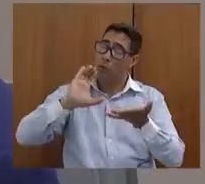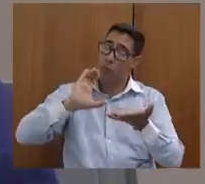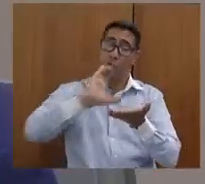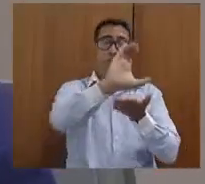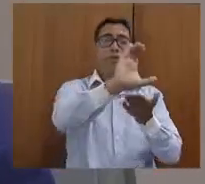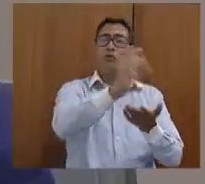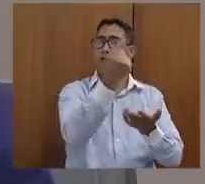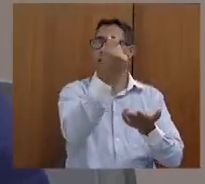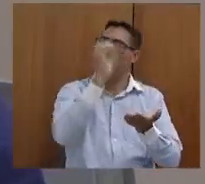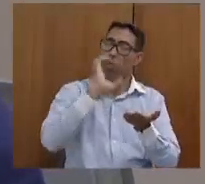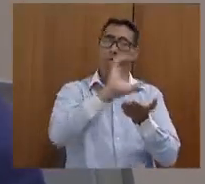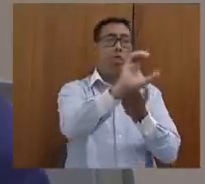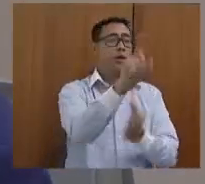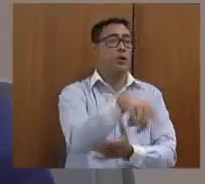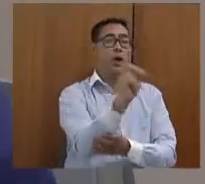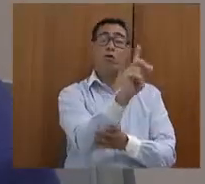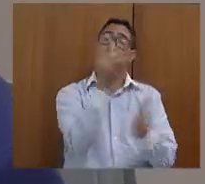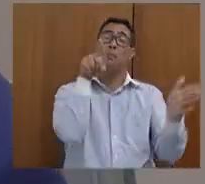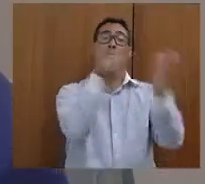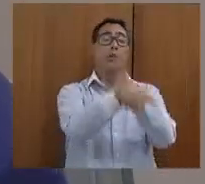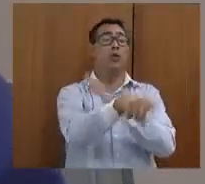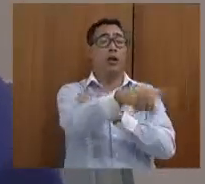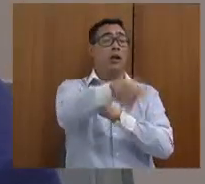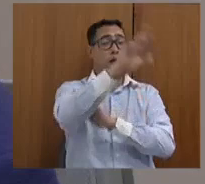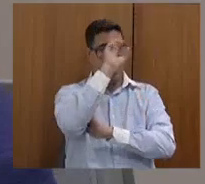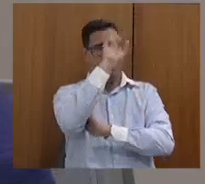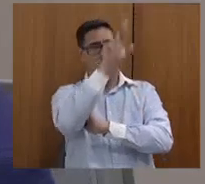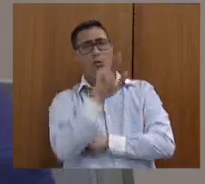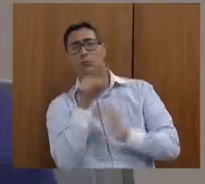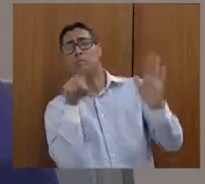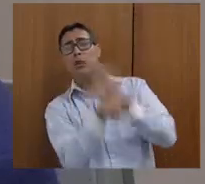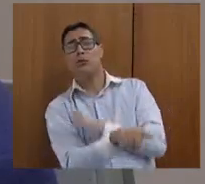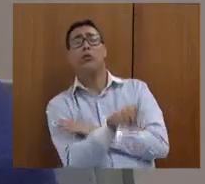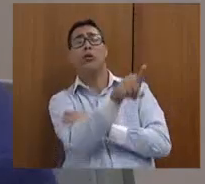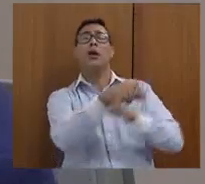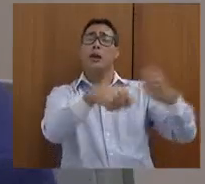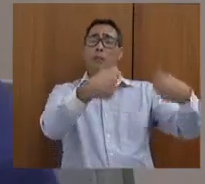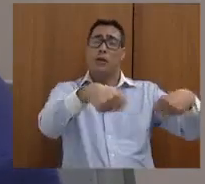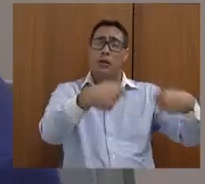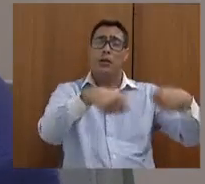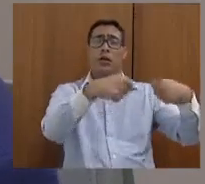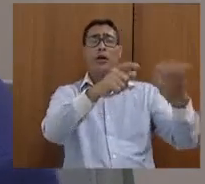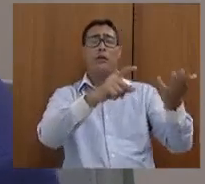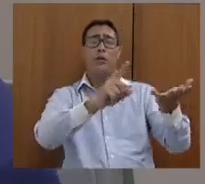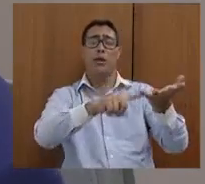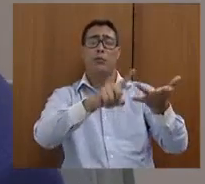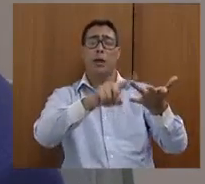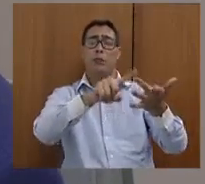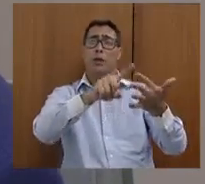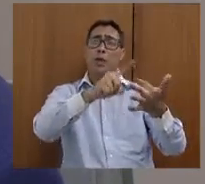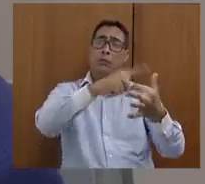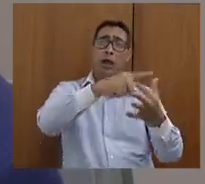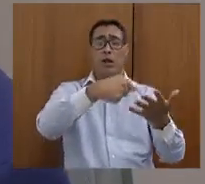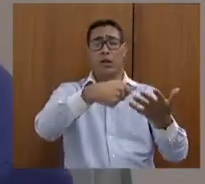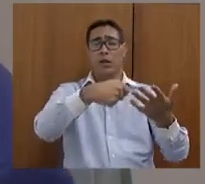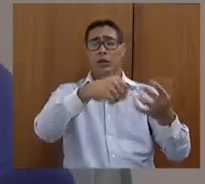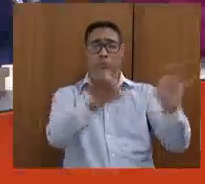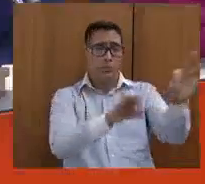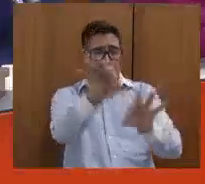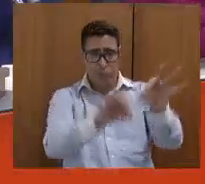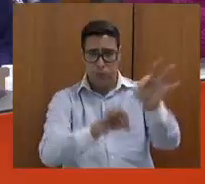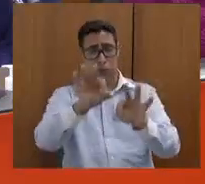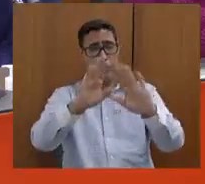verba para as escolas nós perguntamos aos diretores o que eles precisava precisariam de fazer de adequação de infraestrutura nas escolas